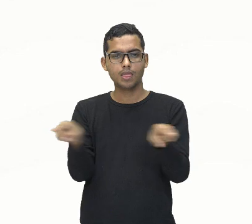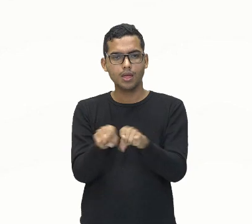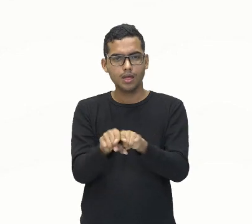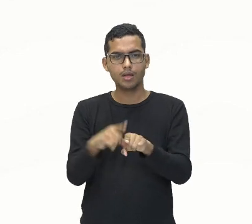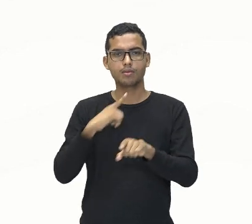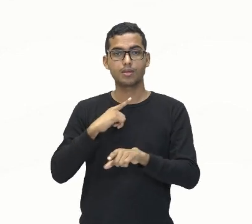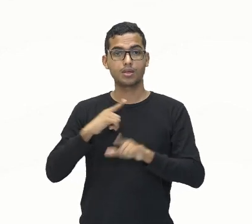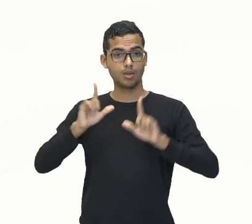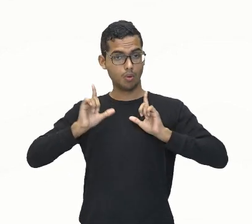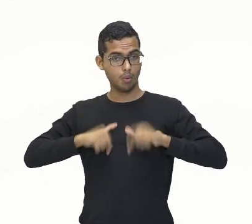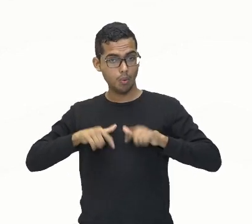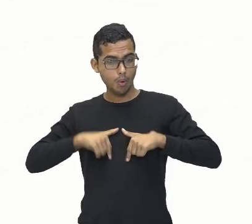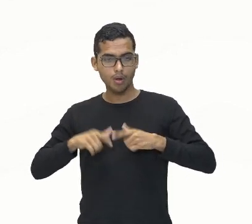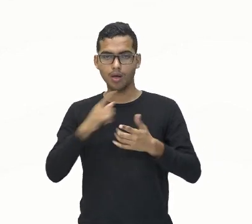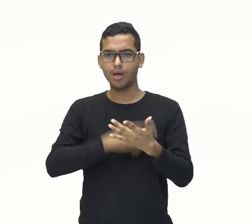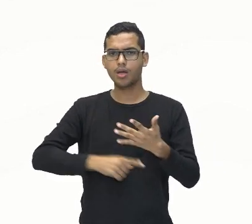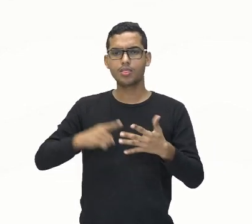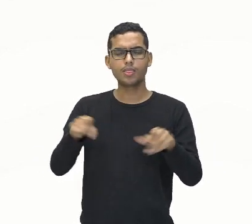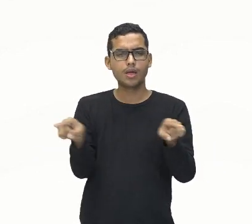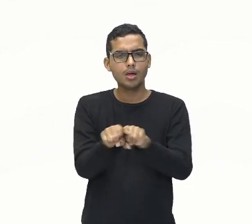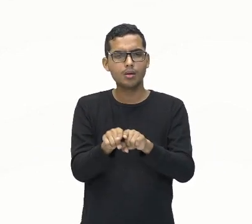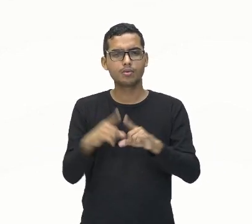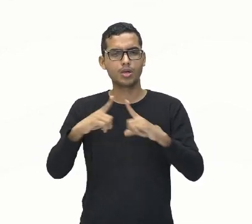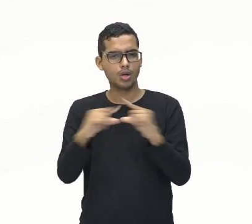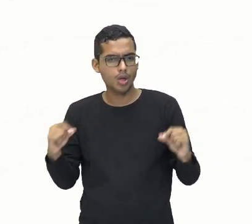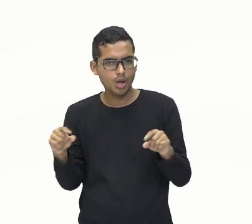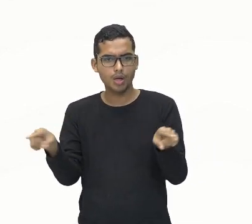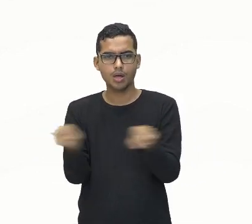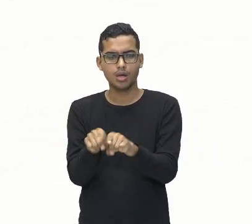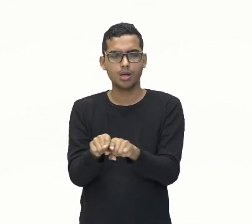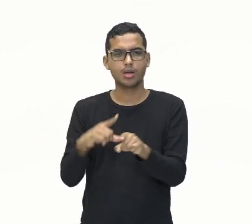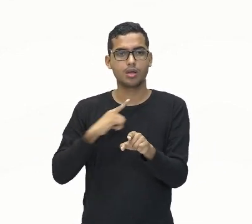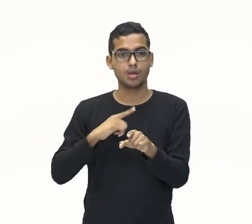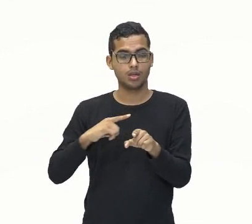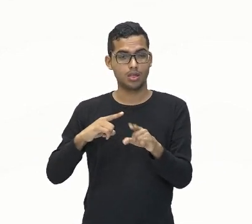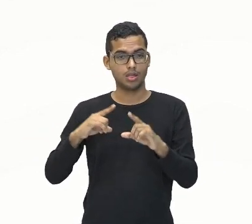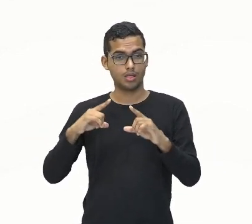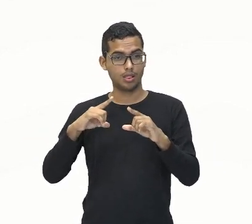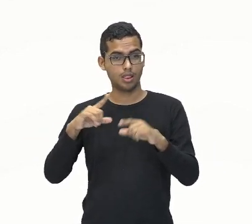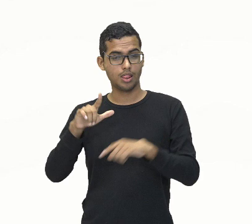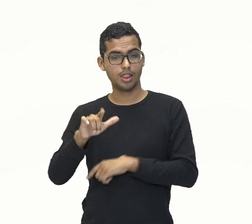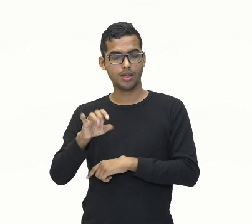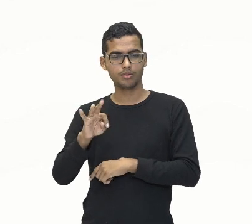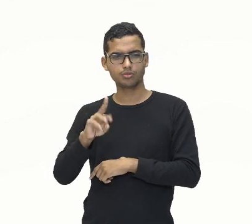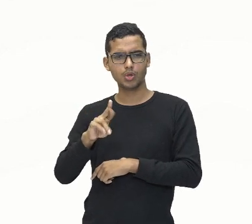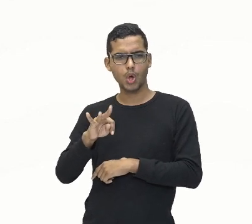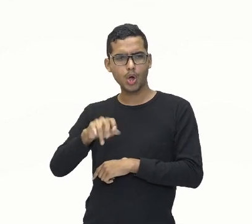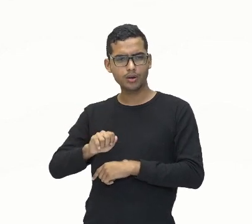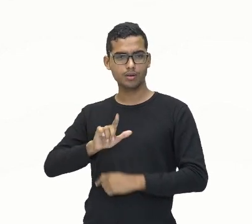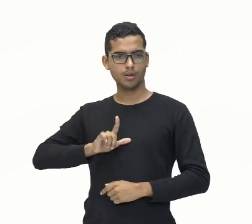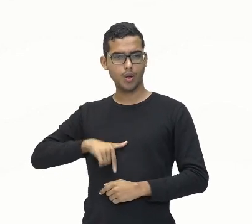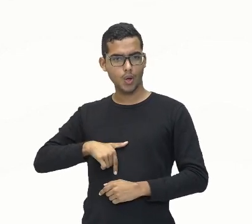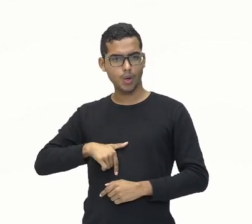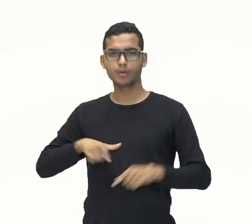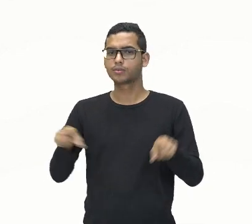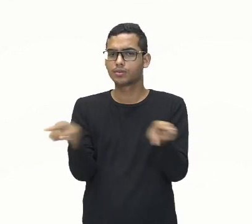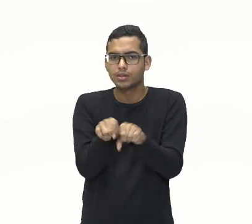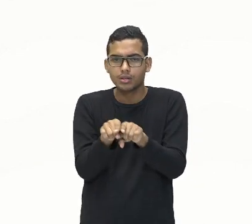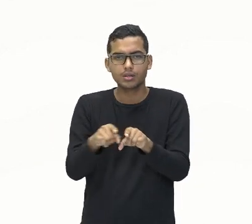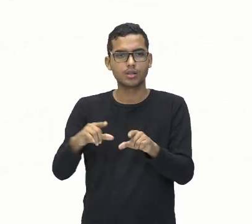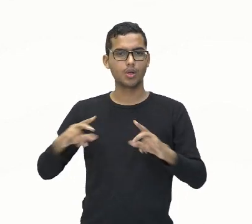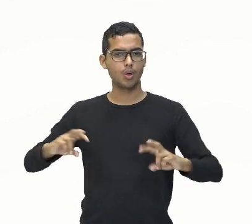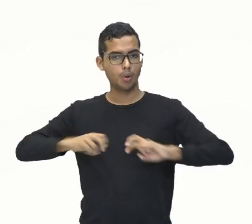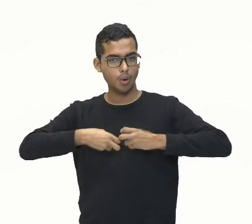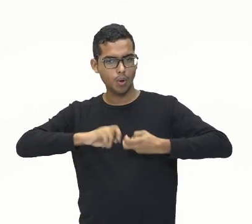Israel, Japão, Letônia, Luxemburgo, enfim, alguns dos países aí que fizeram parte da história